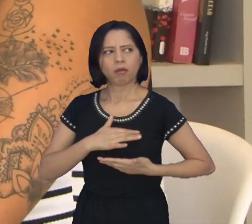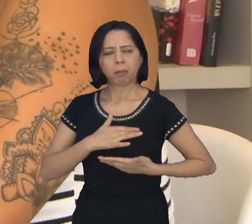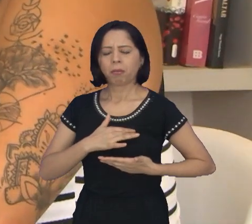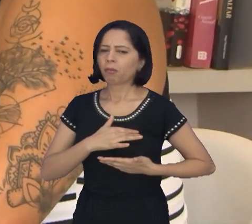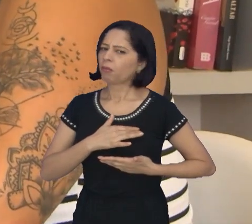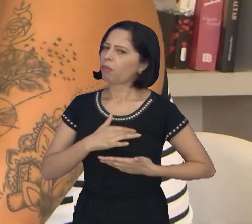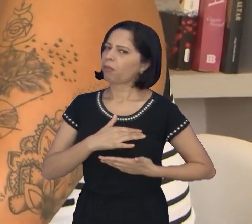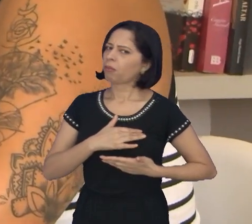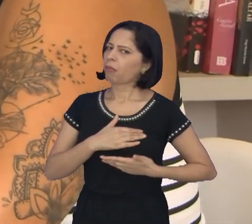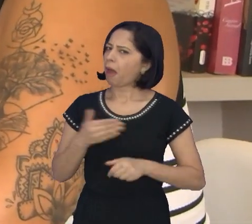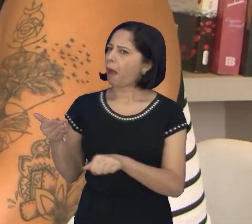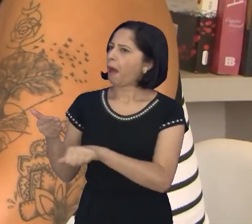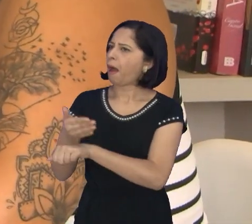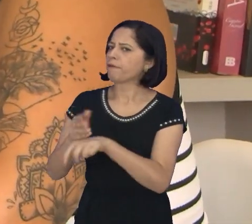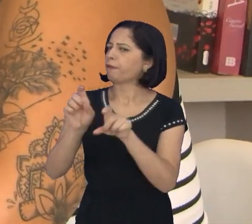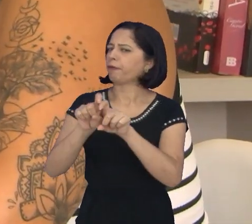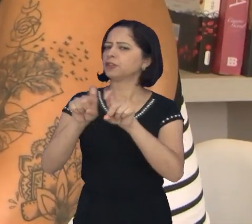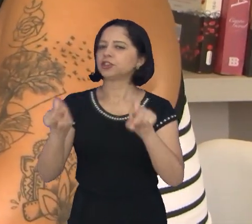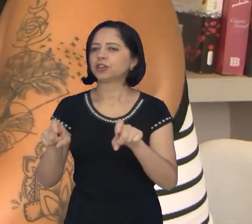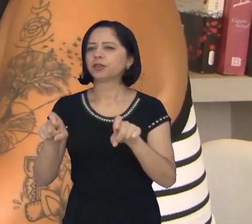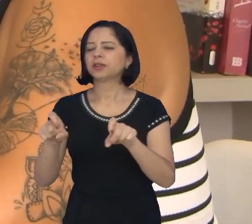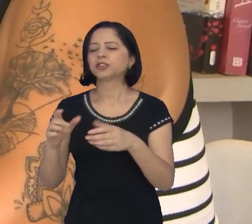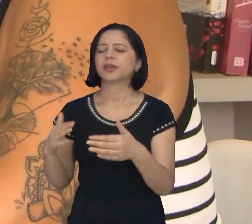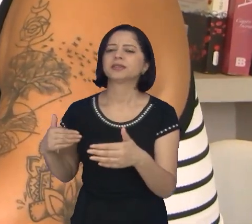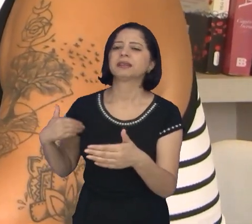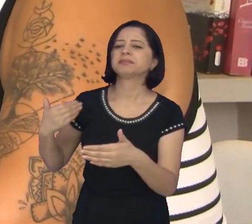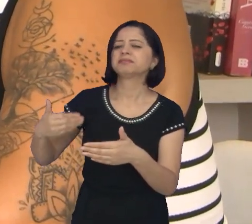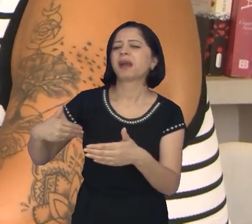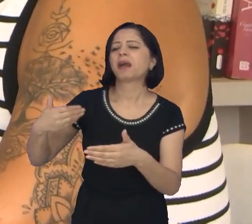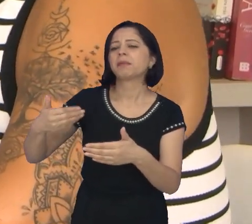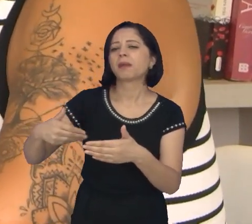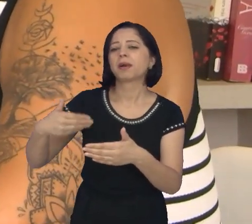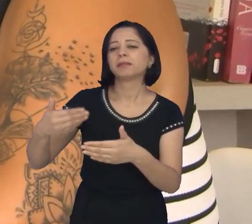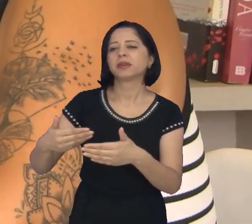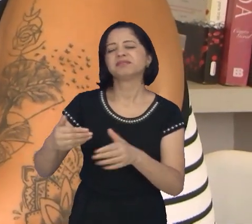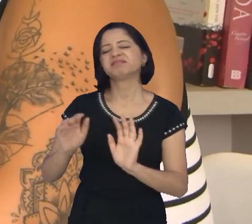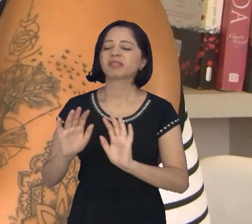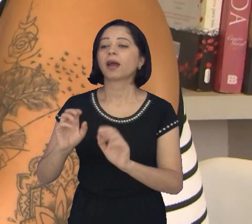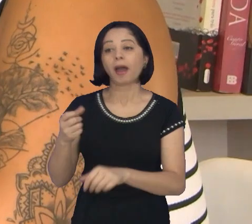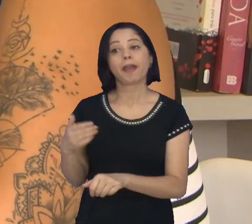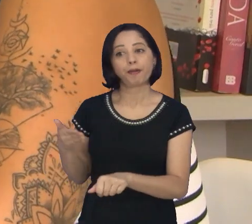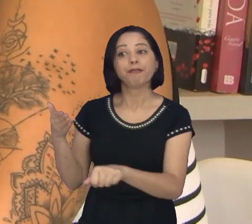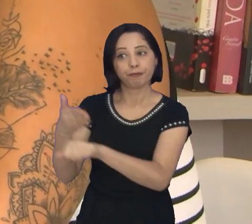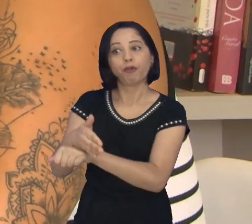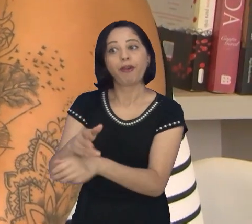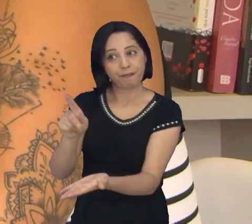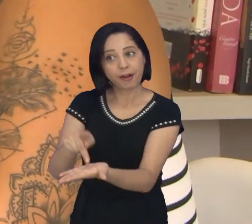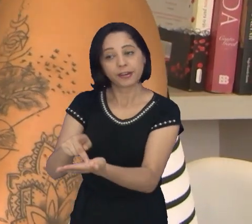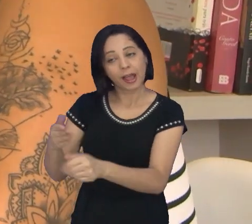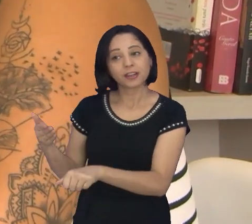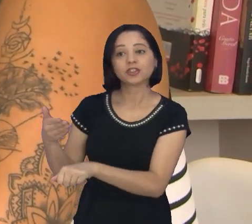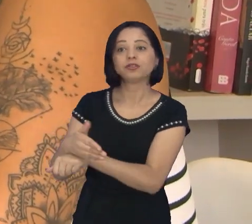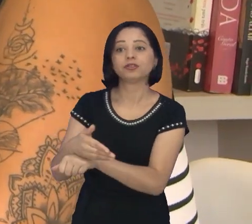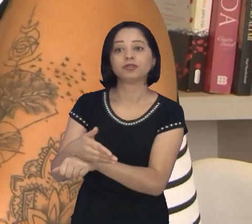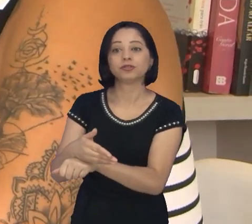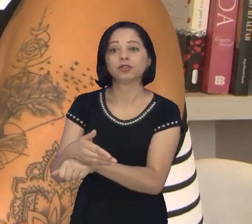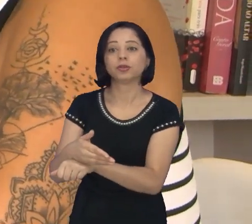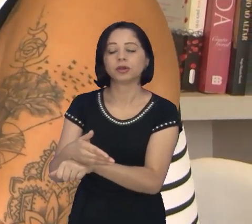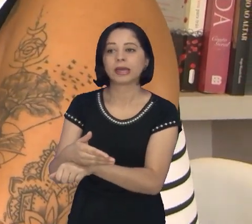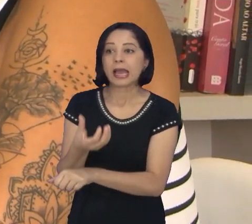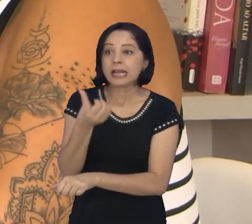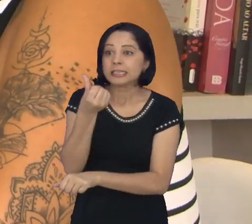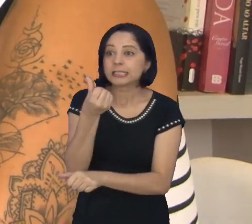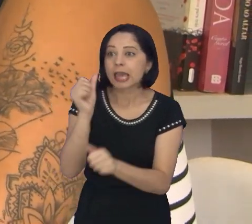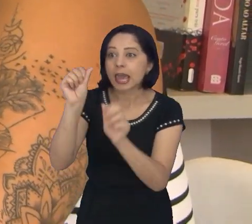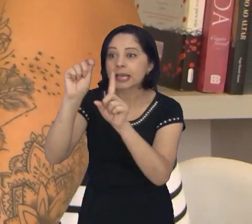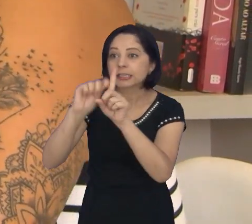ginecologista. E isso foi passando meses, até que um dia eu fui, realmente, depois de 6 meses. Depois de deixando para